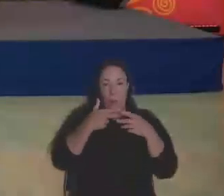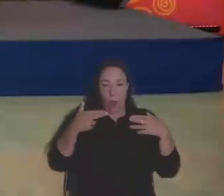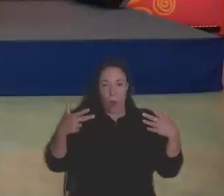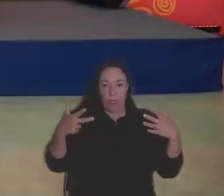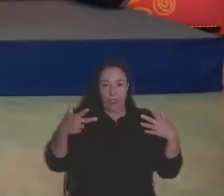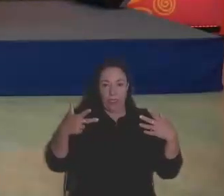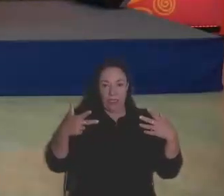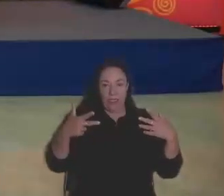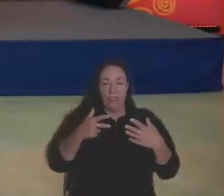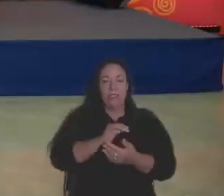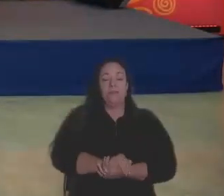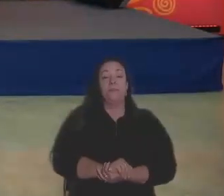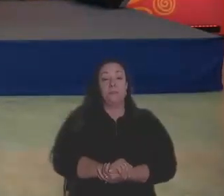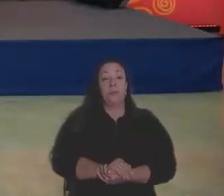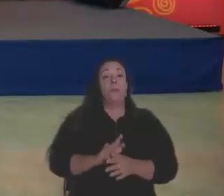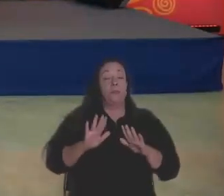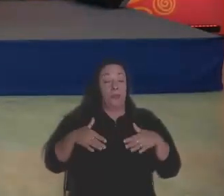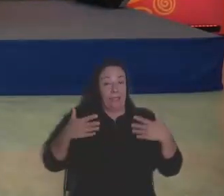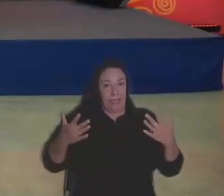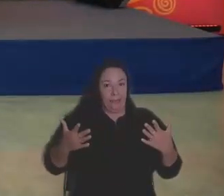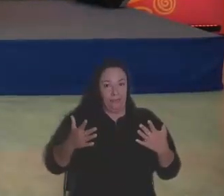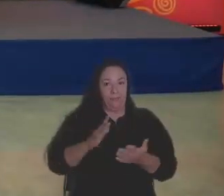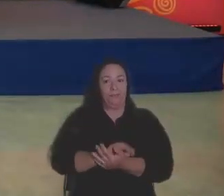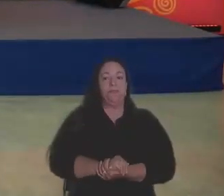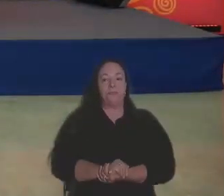mesmo? Pois é.